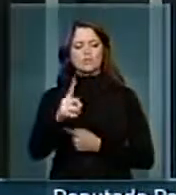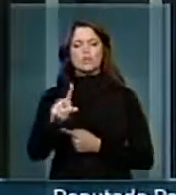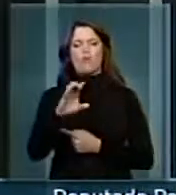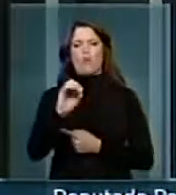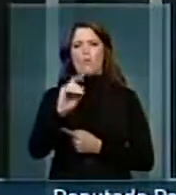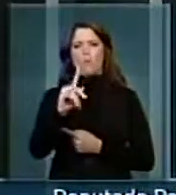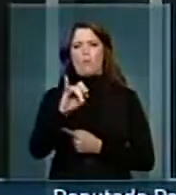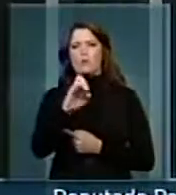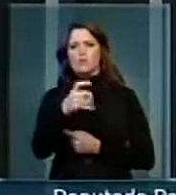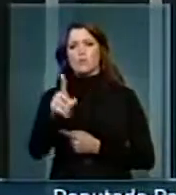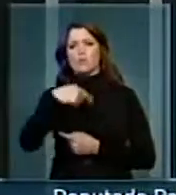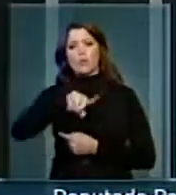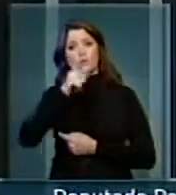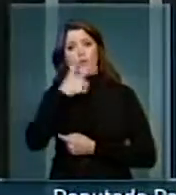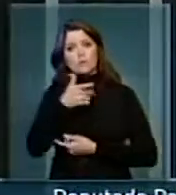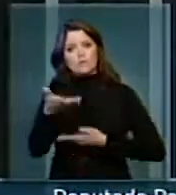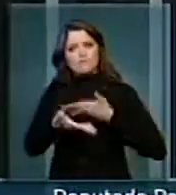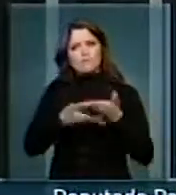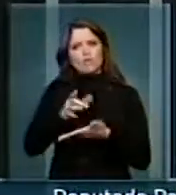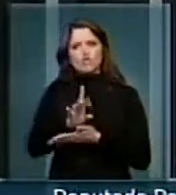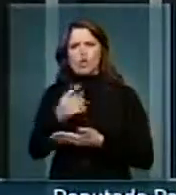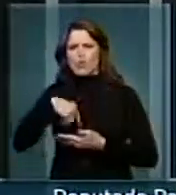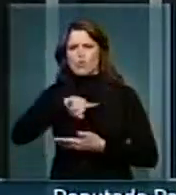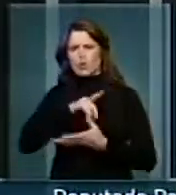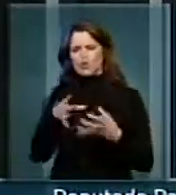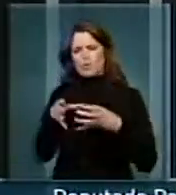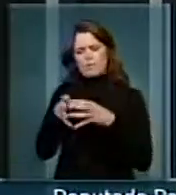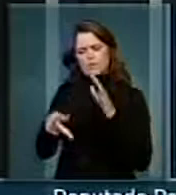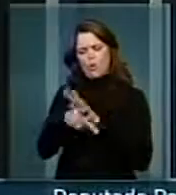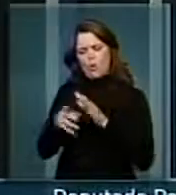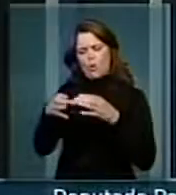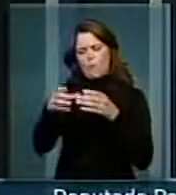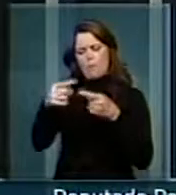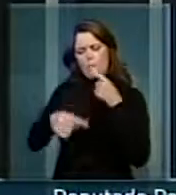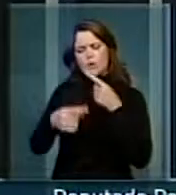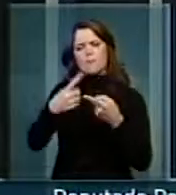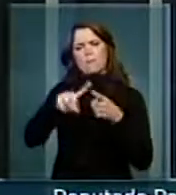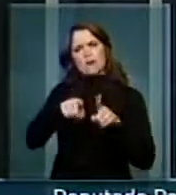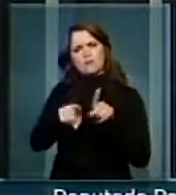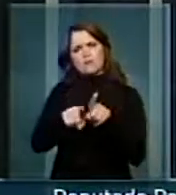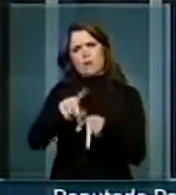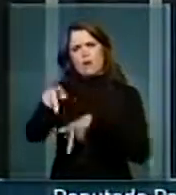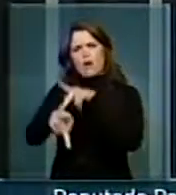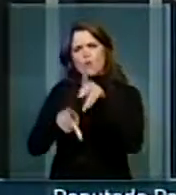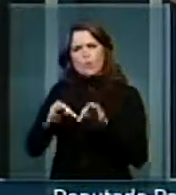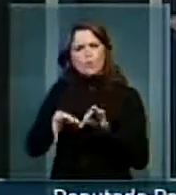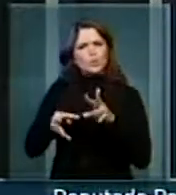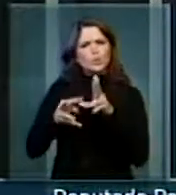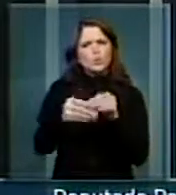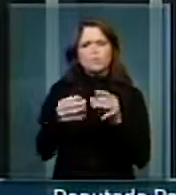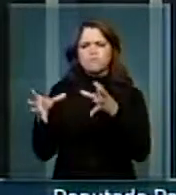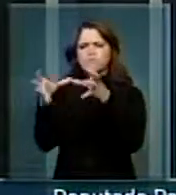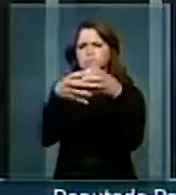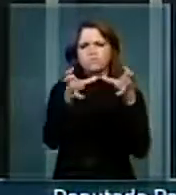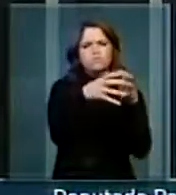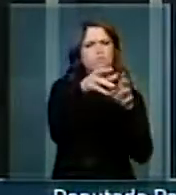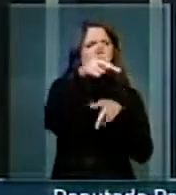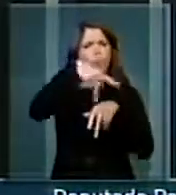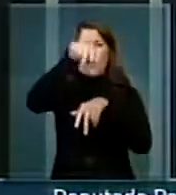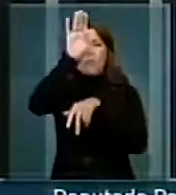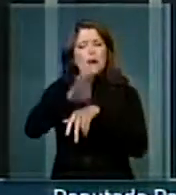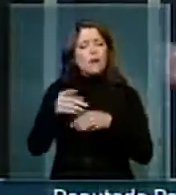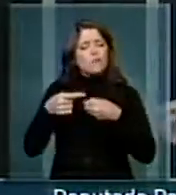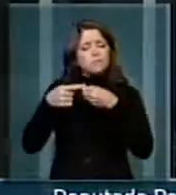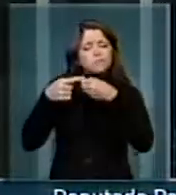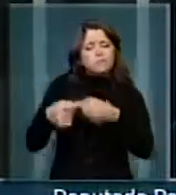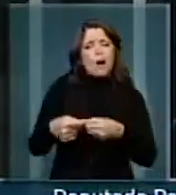nós conseguimos convencer não só os nossos pares, mas a opinião pública, em todos os cantos do país, no interior,